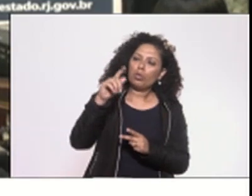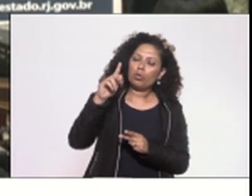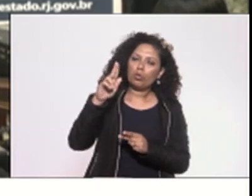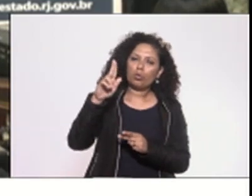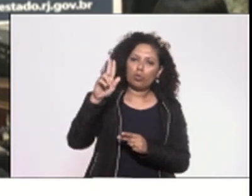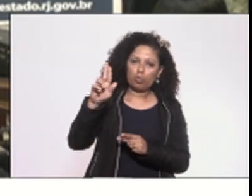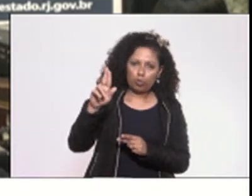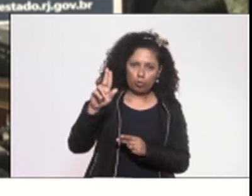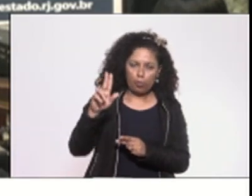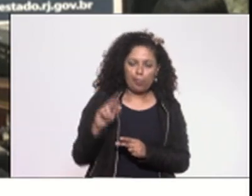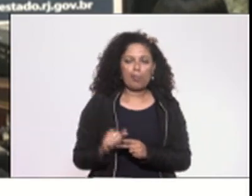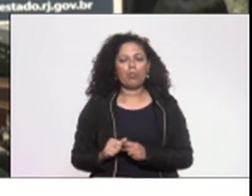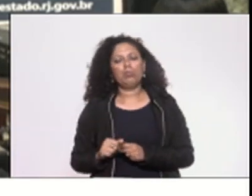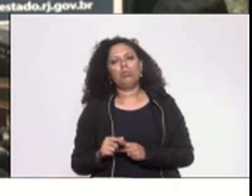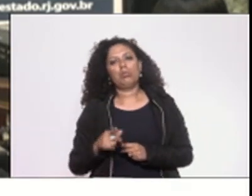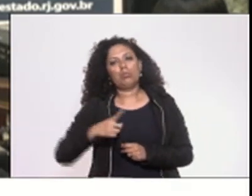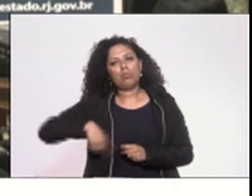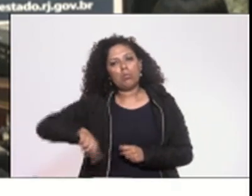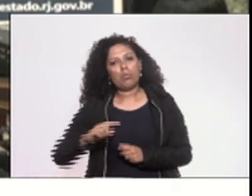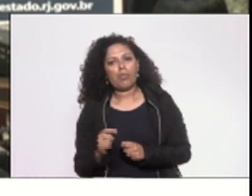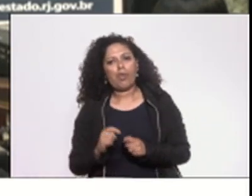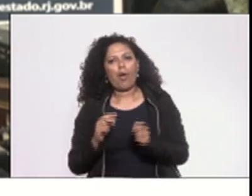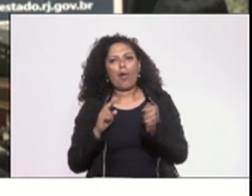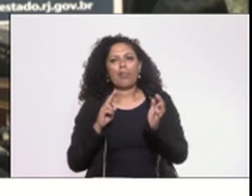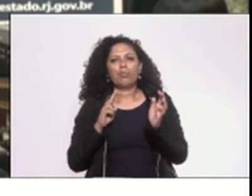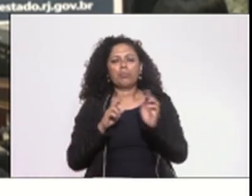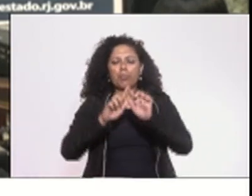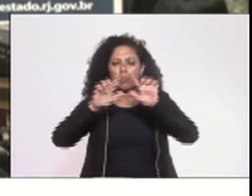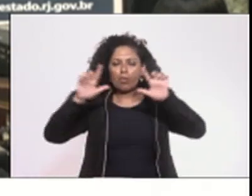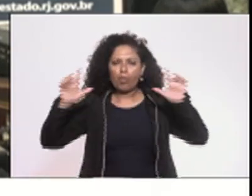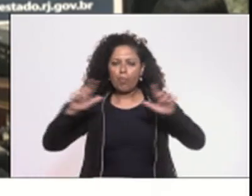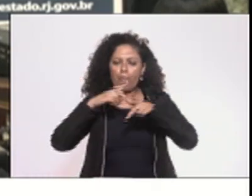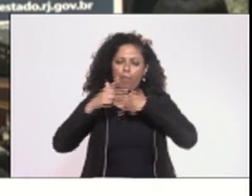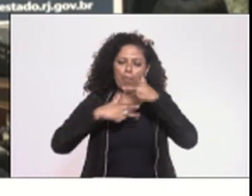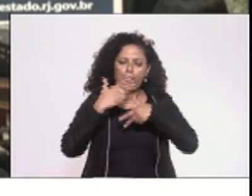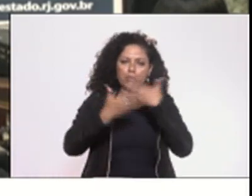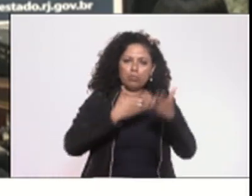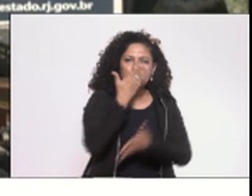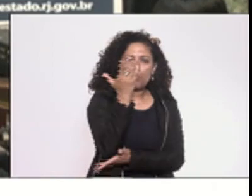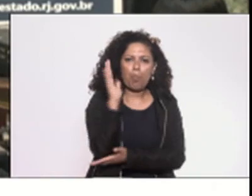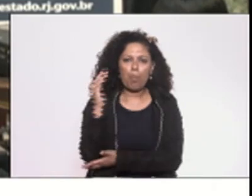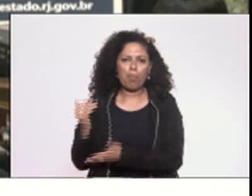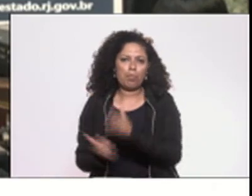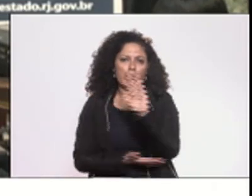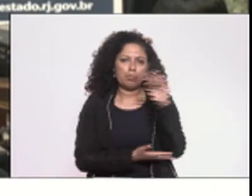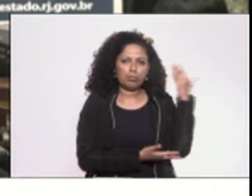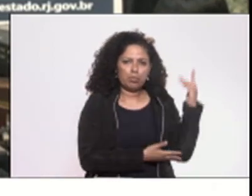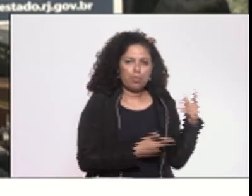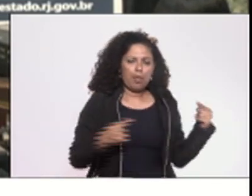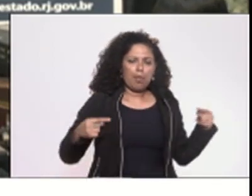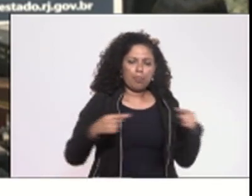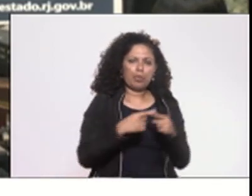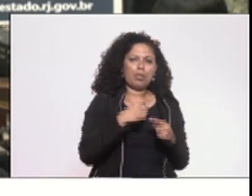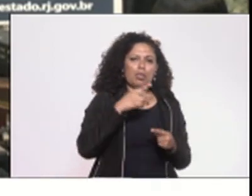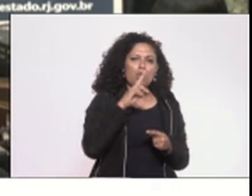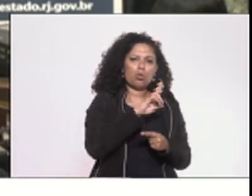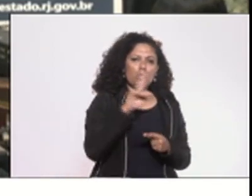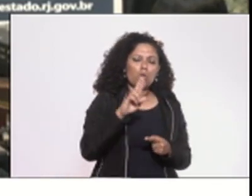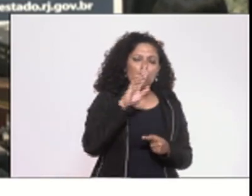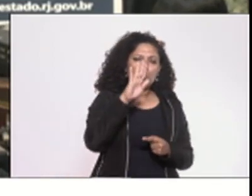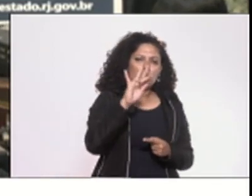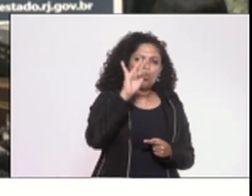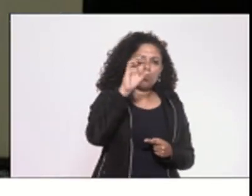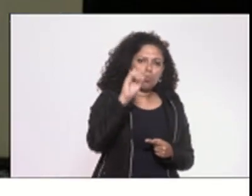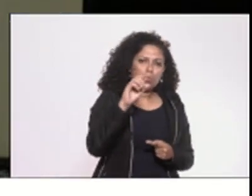vocês já podem encontrar. A nossa marca para produtos de preservação da flora se chama BioGreen, e a nossa marca